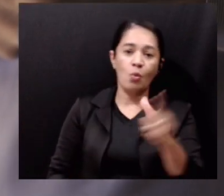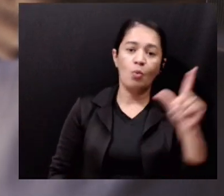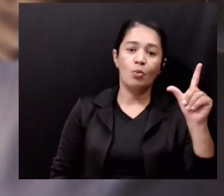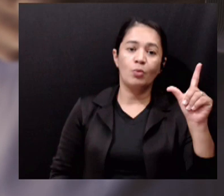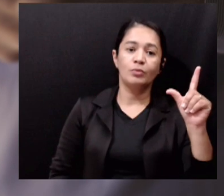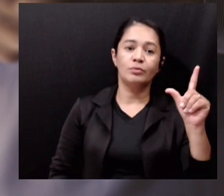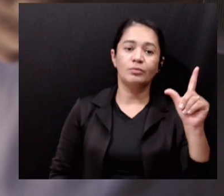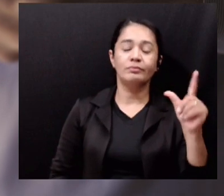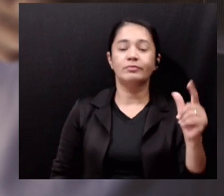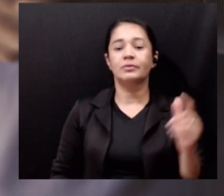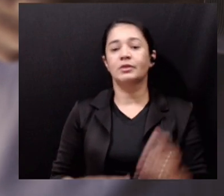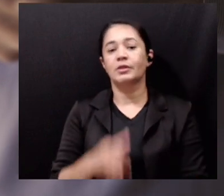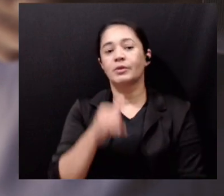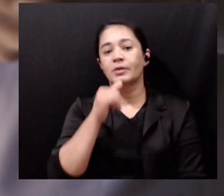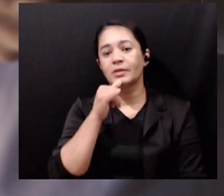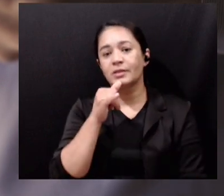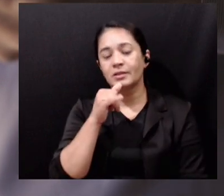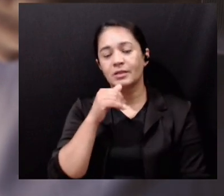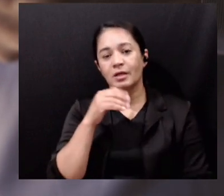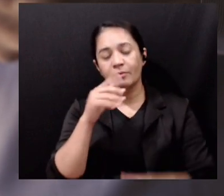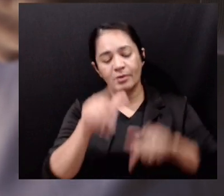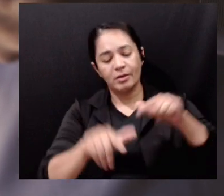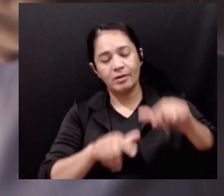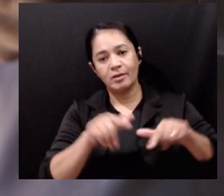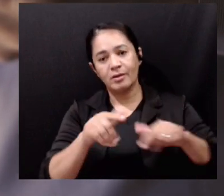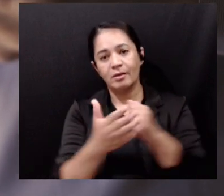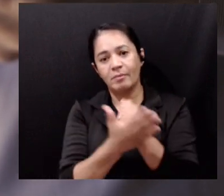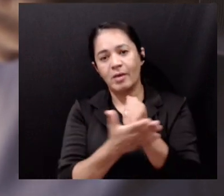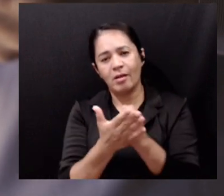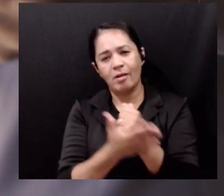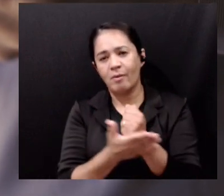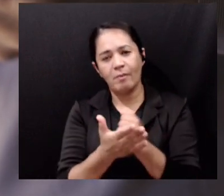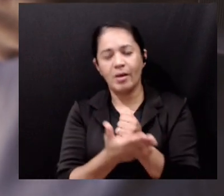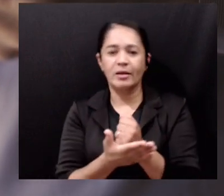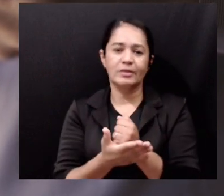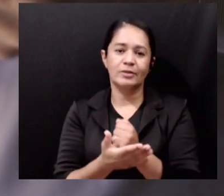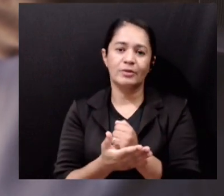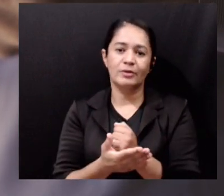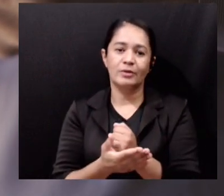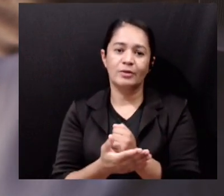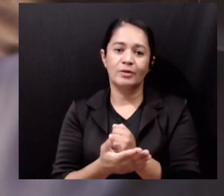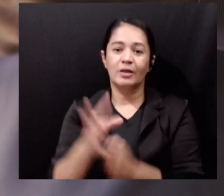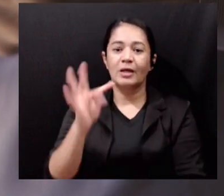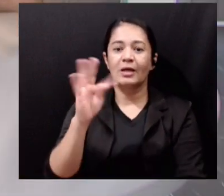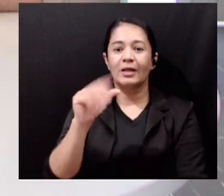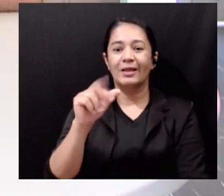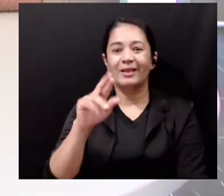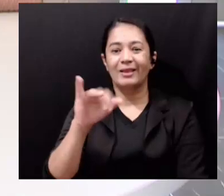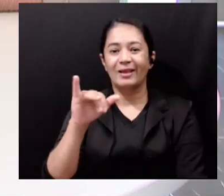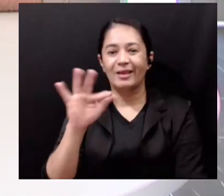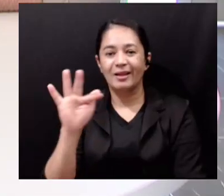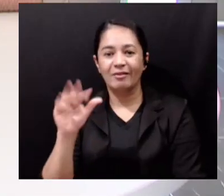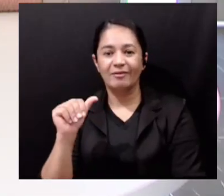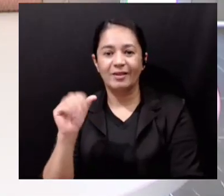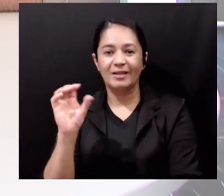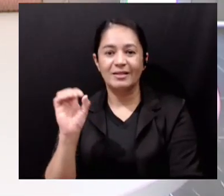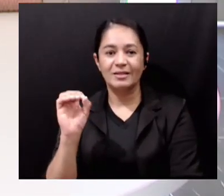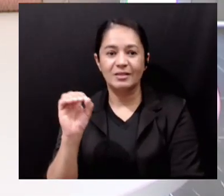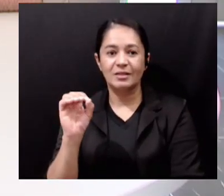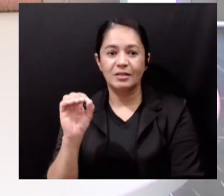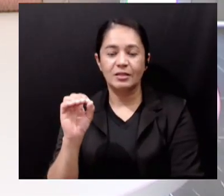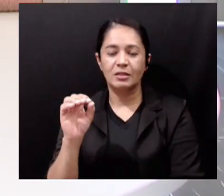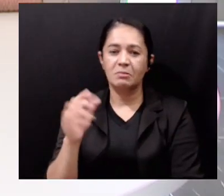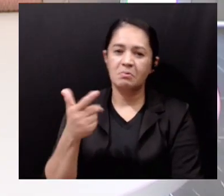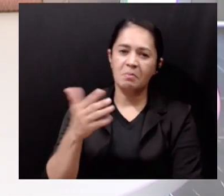com esses serviços básicos e essenciais, sem tarifa, elas atendem aí 70% a 80%